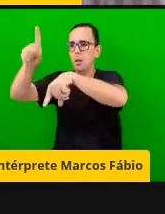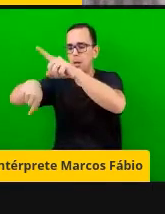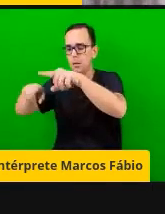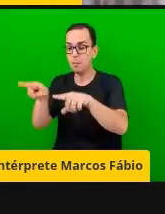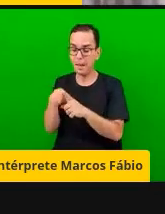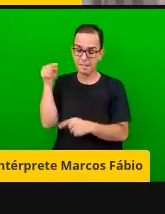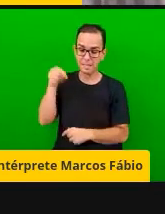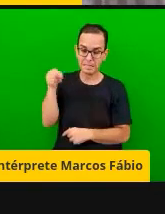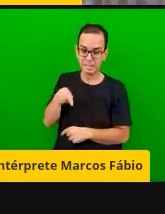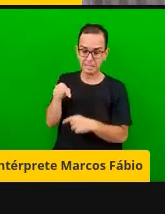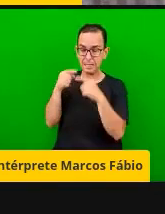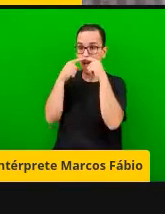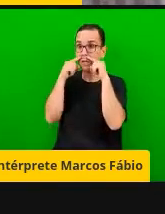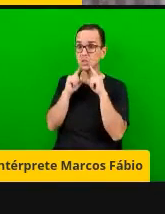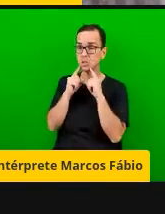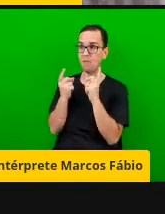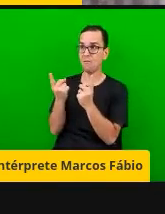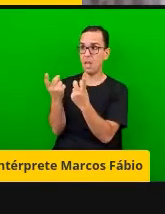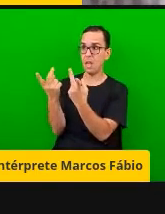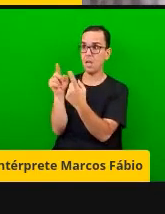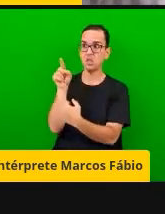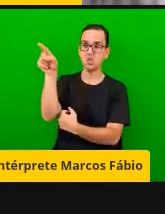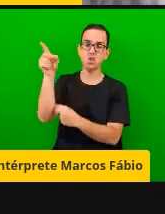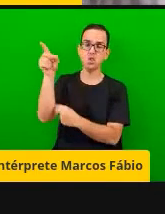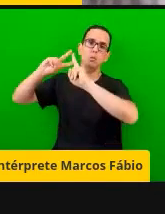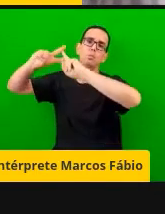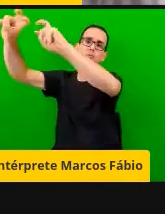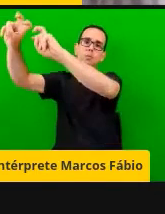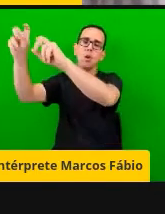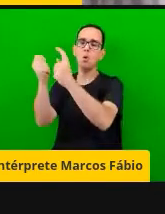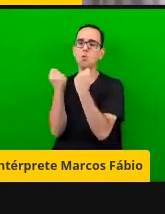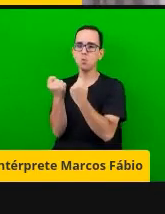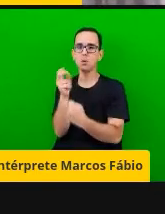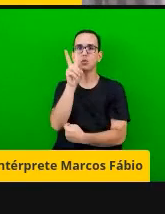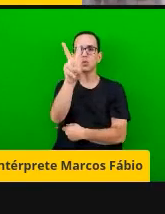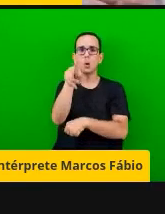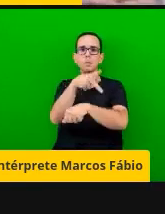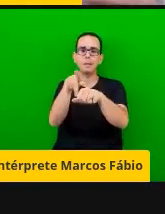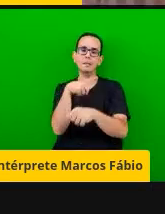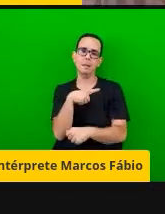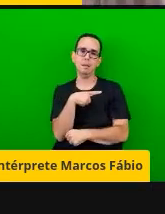produzir. Ou seja, a cadeia global de medicamentos está sendo controlada por 2 países. Então, isso